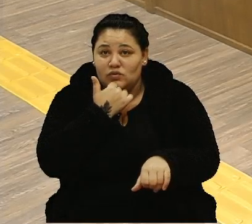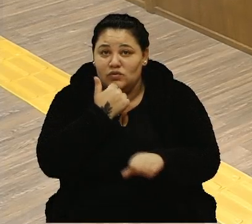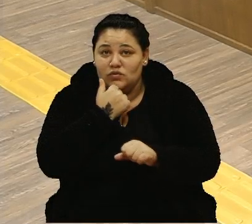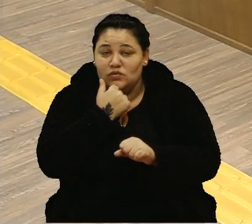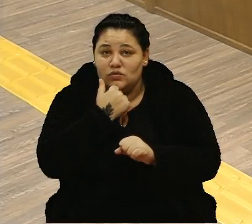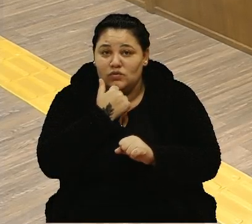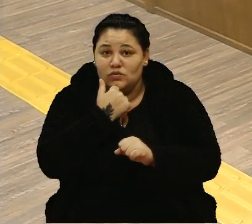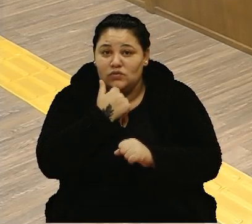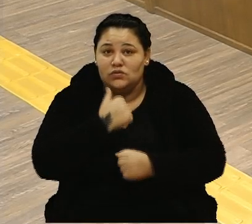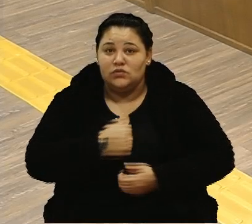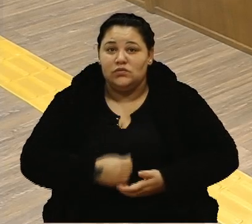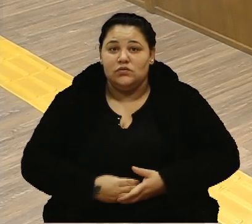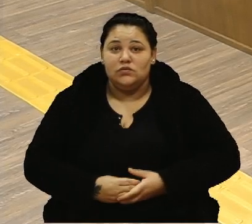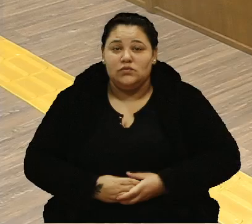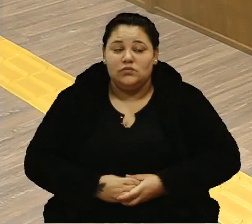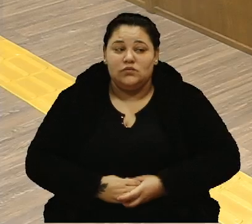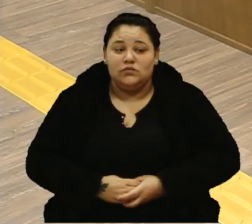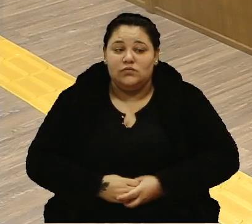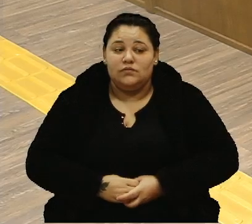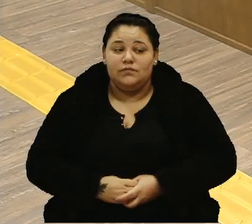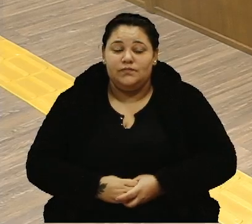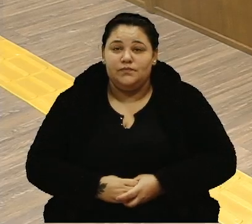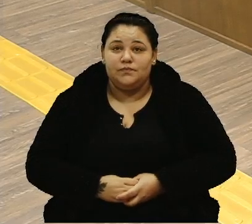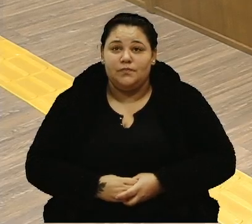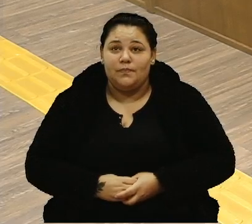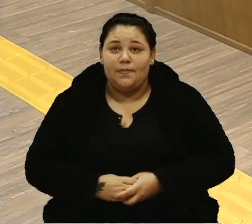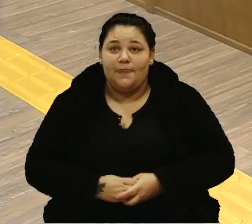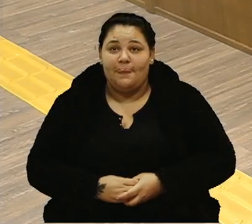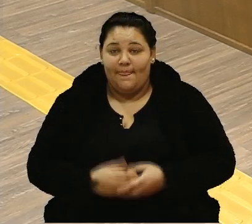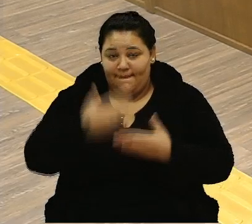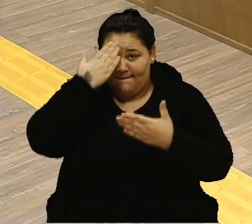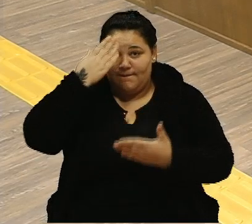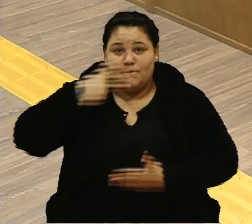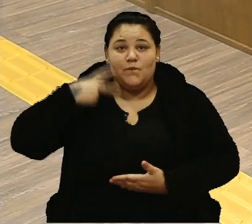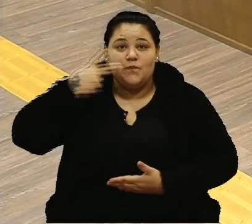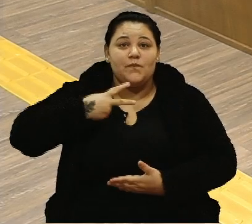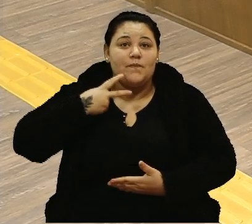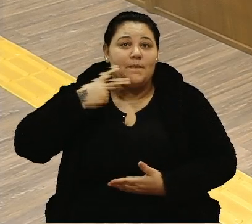Obrigada, vereador Daniel Santos.